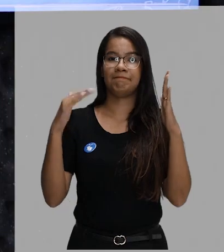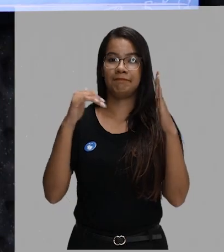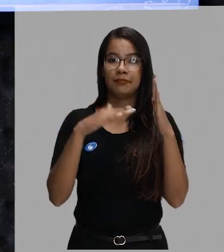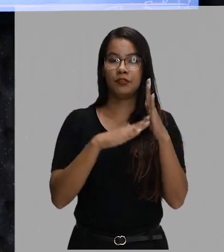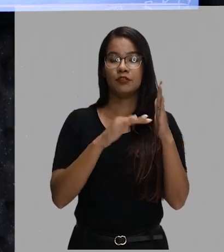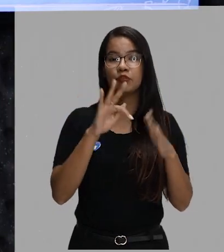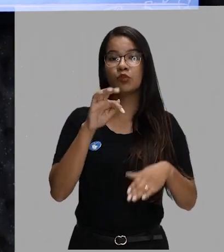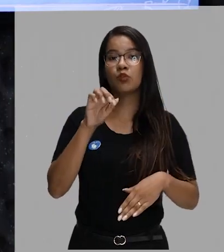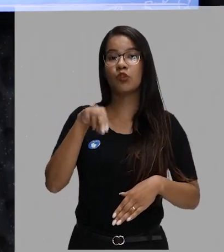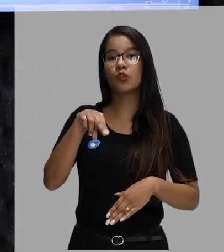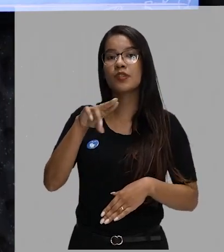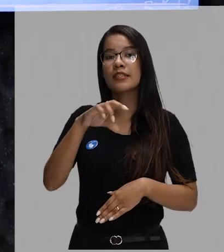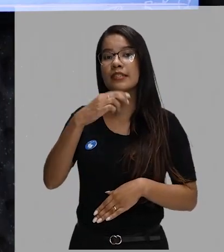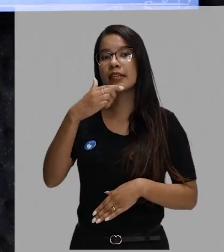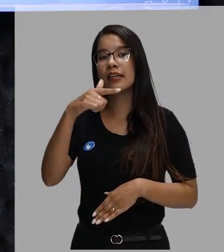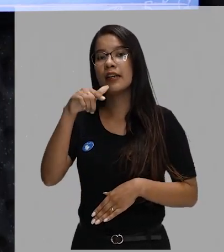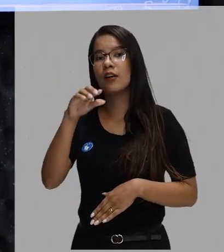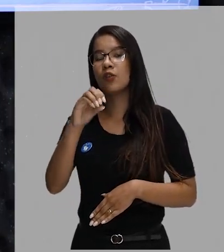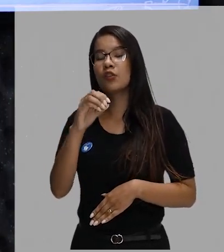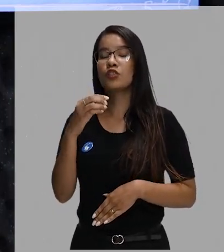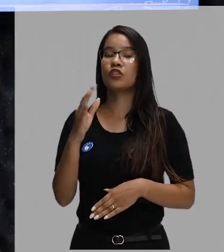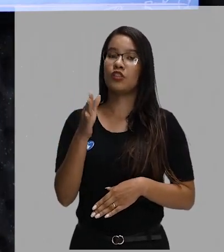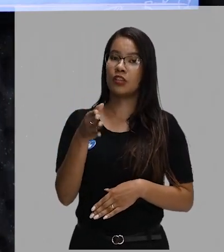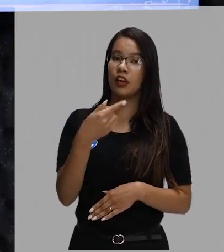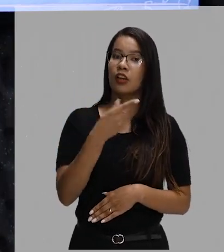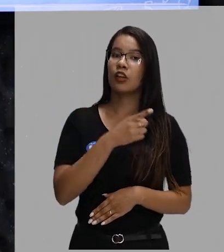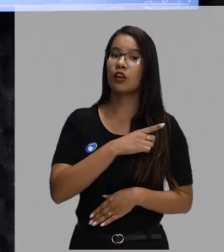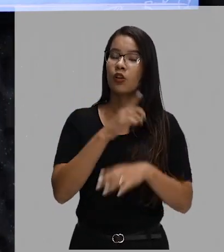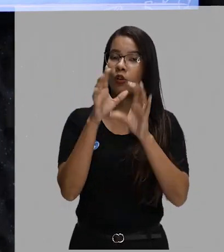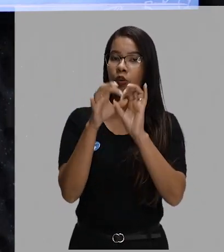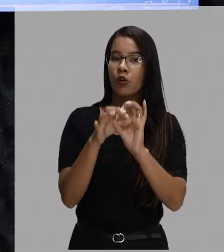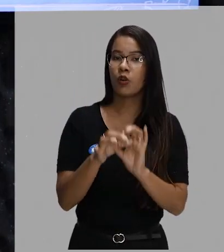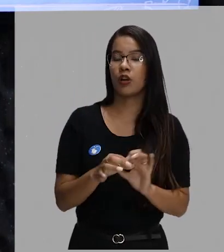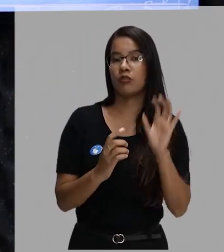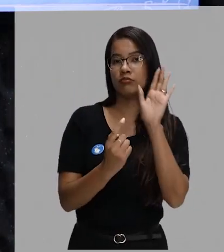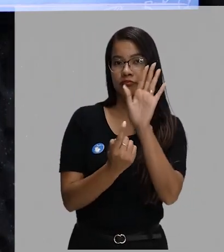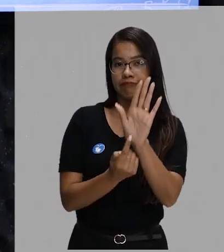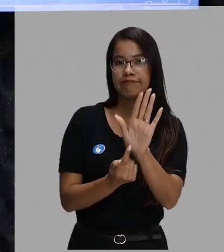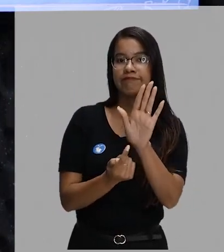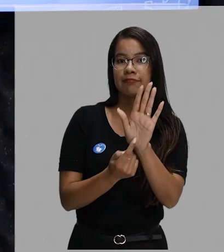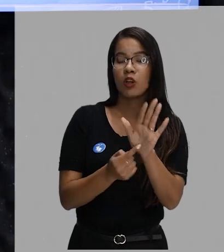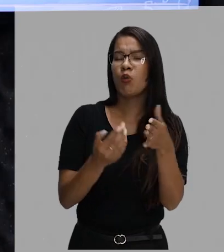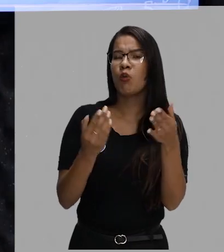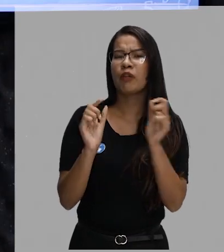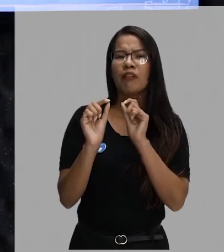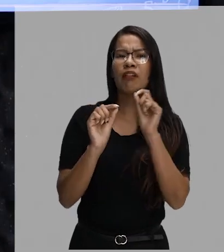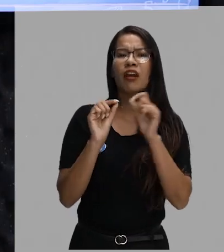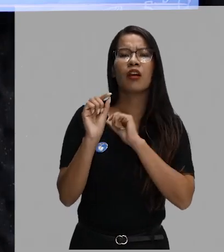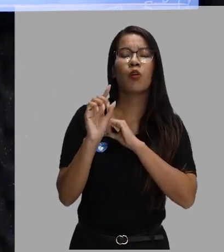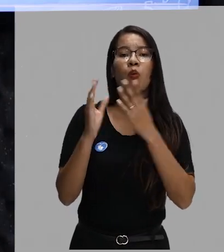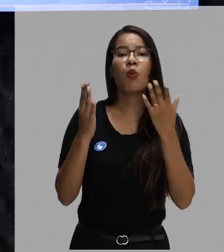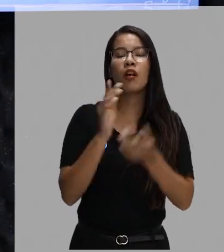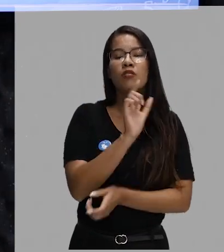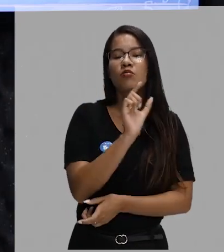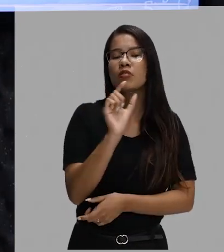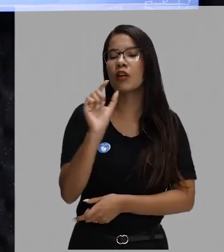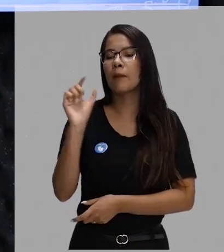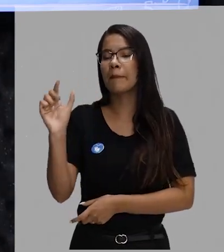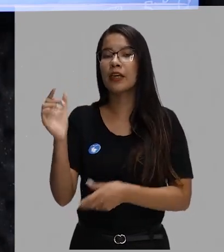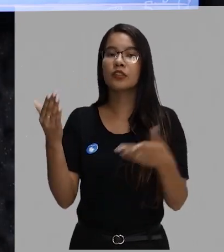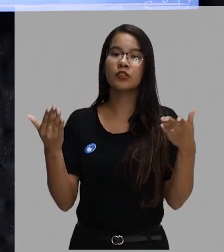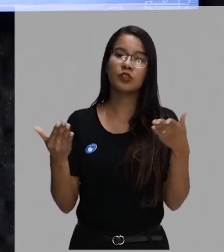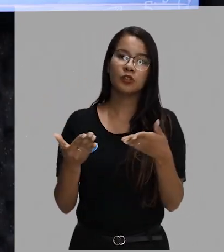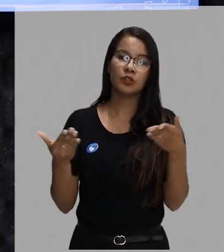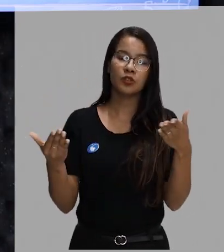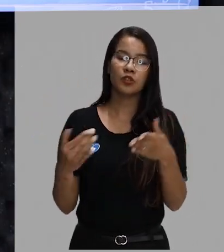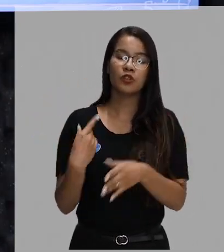Lembrando que a gente já falou aqui em aulas passadas o conceito de função, né? O que é uma função, quais são os seus elementos, tá? E hoje a gente vai